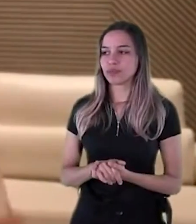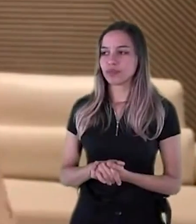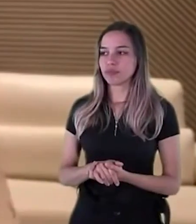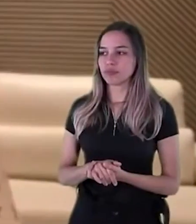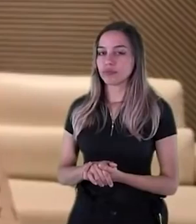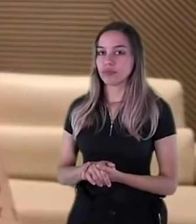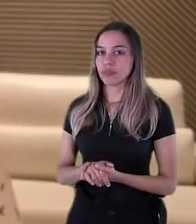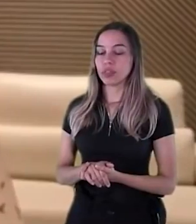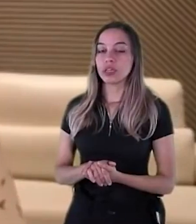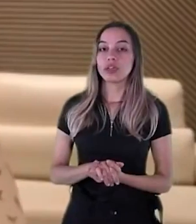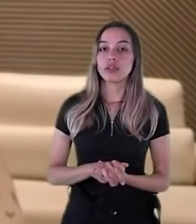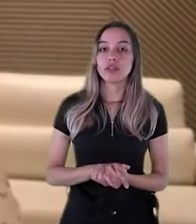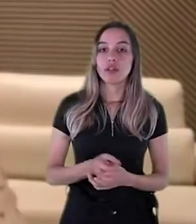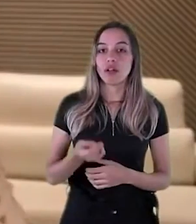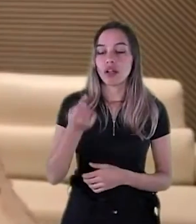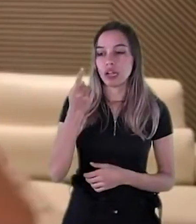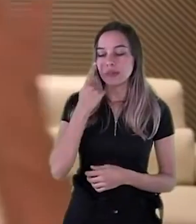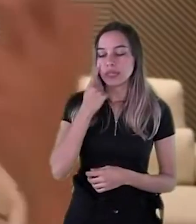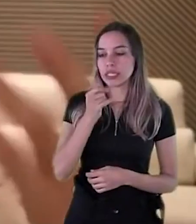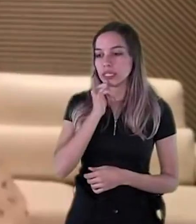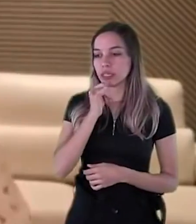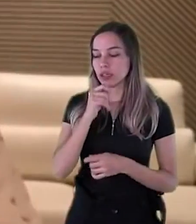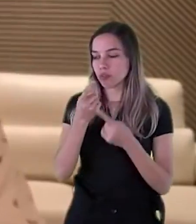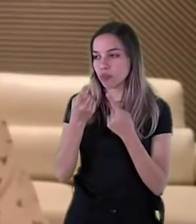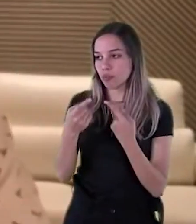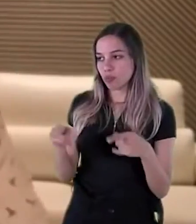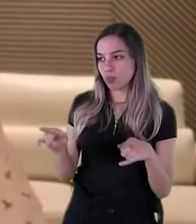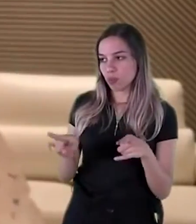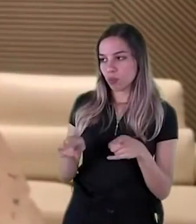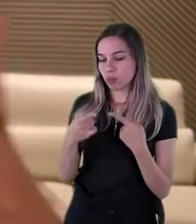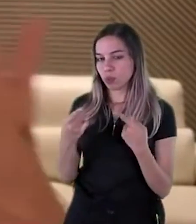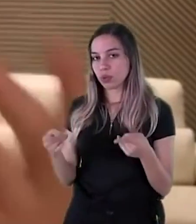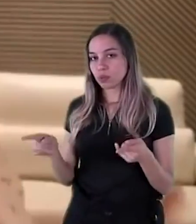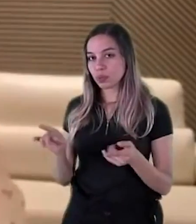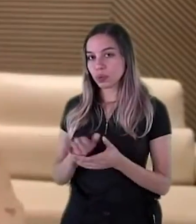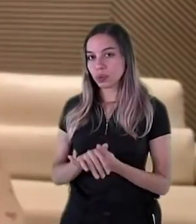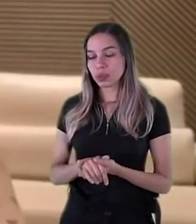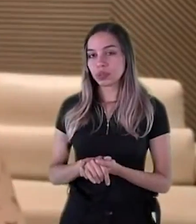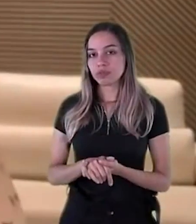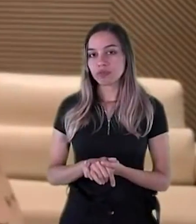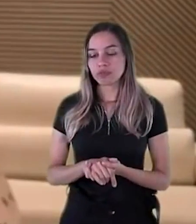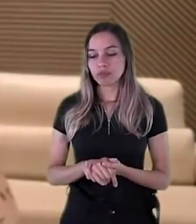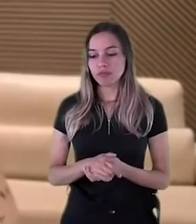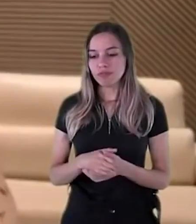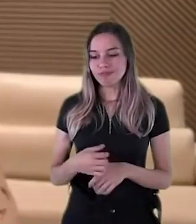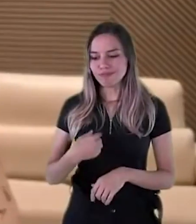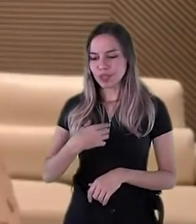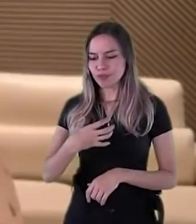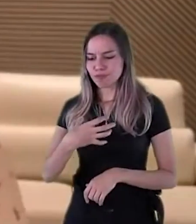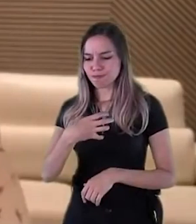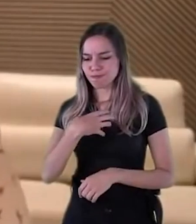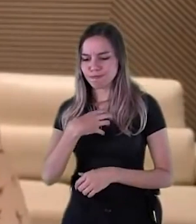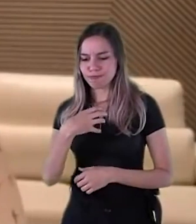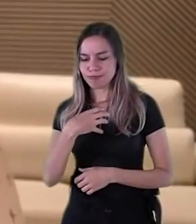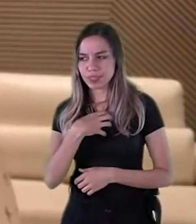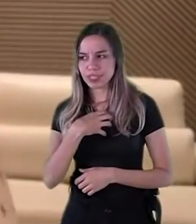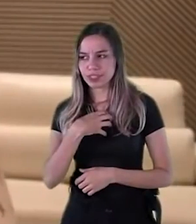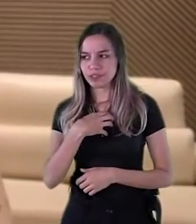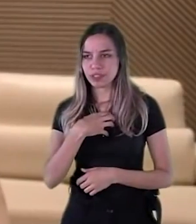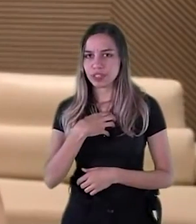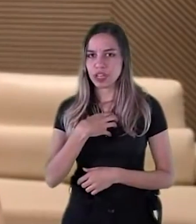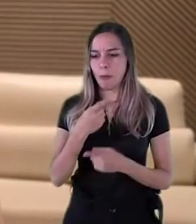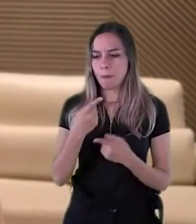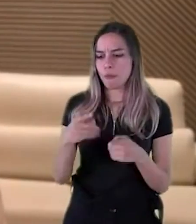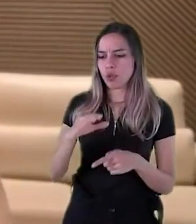a música popular brasileira que eu acho que eu escuto todo dia e que repercute dentro de mim. coloquei Cartola, com Um